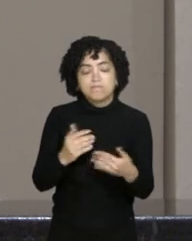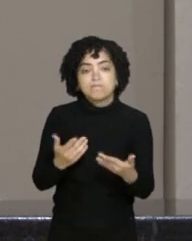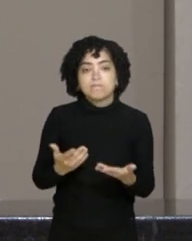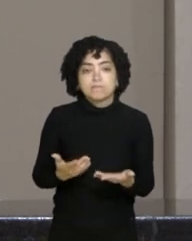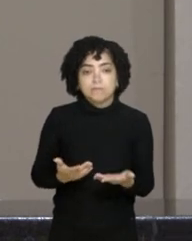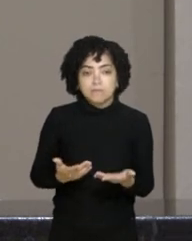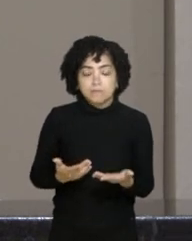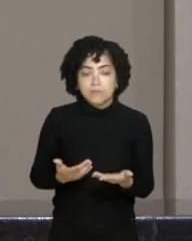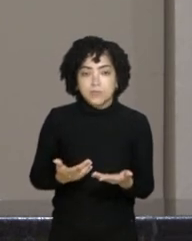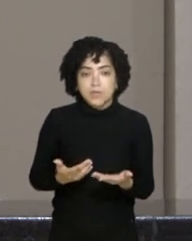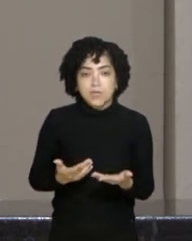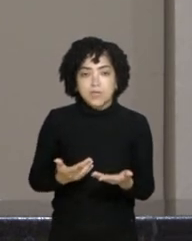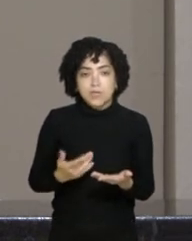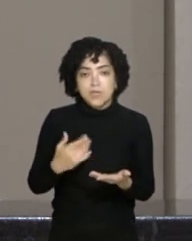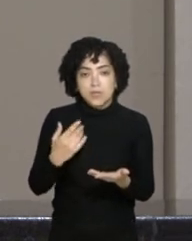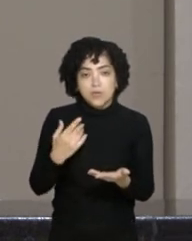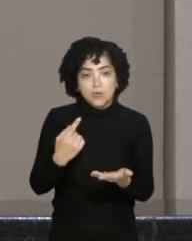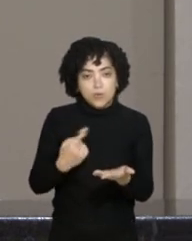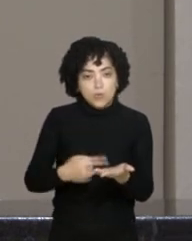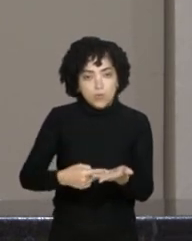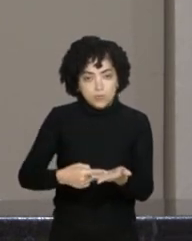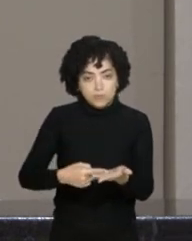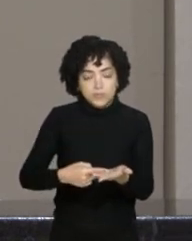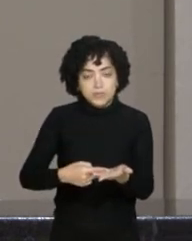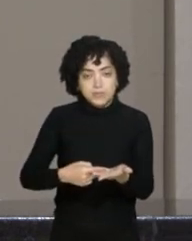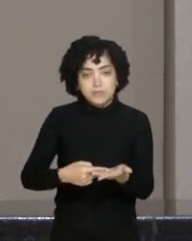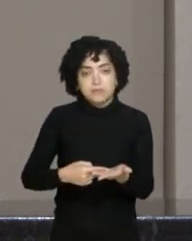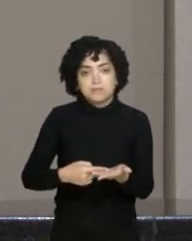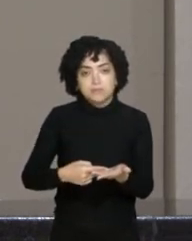sessão, convoca outra